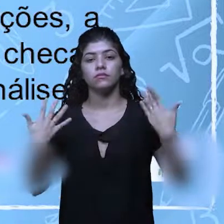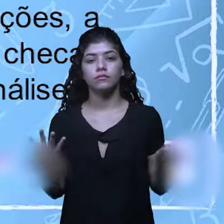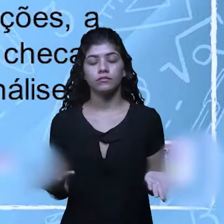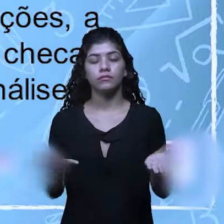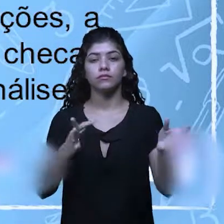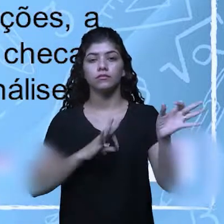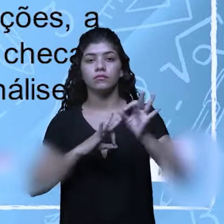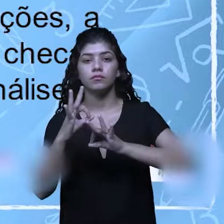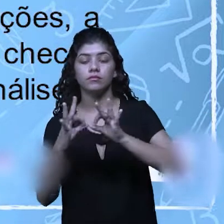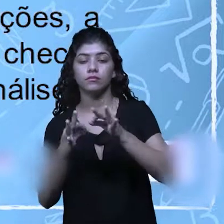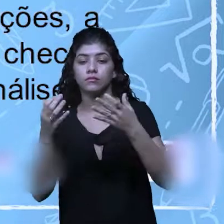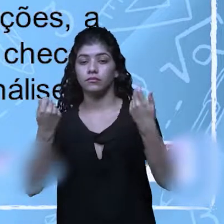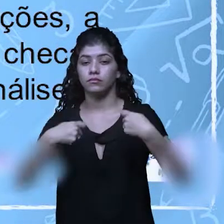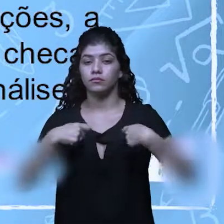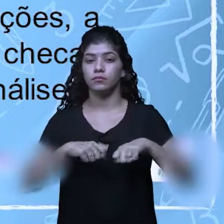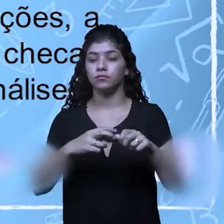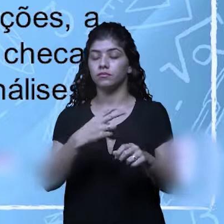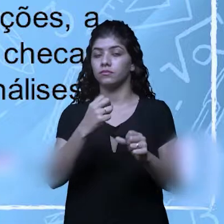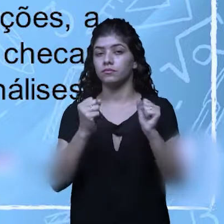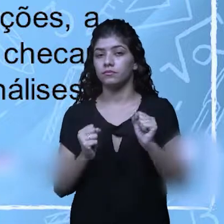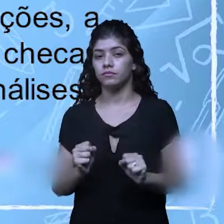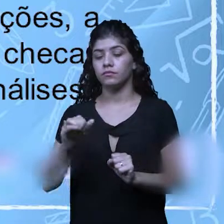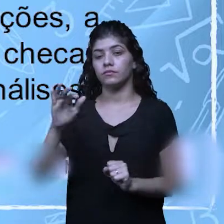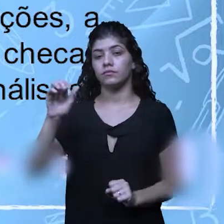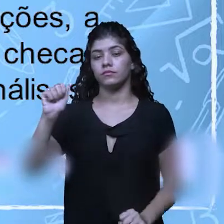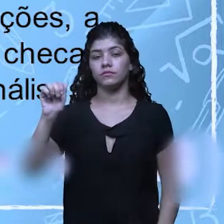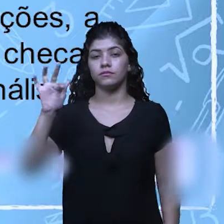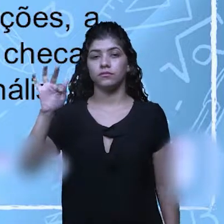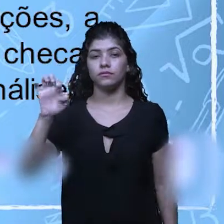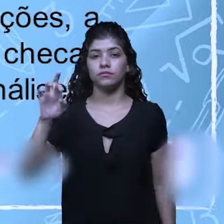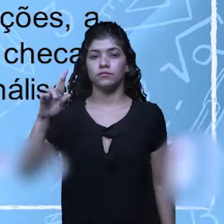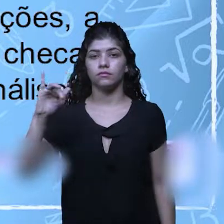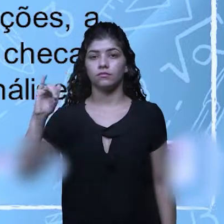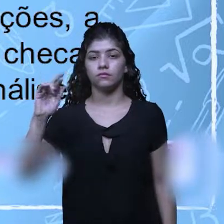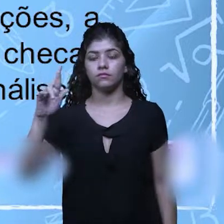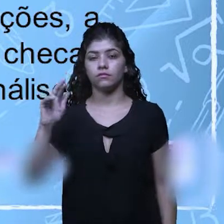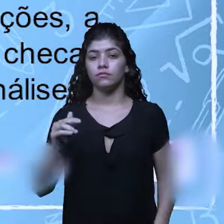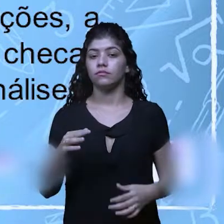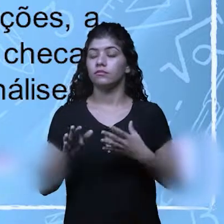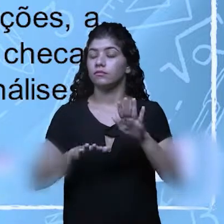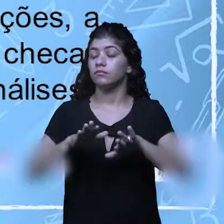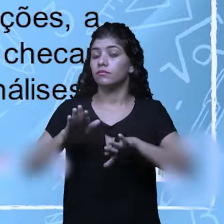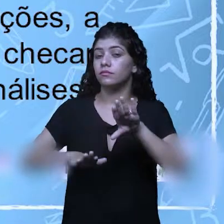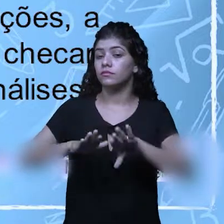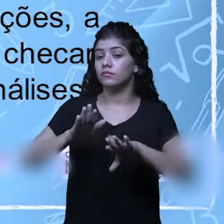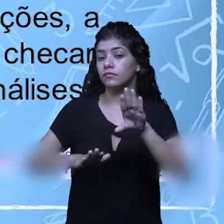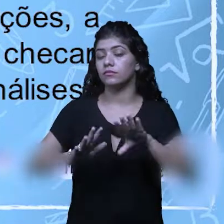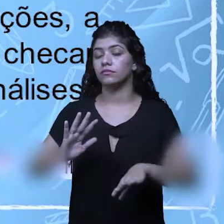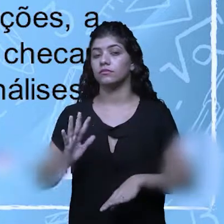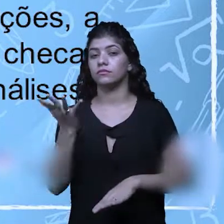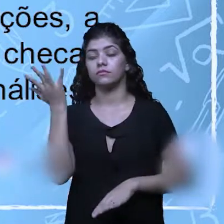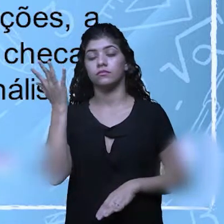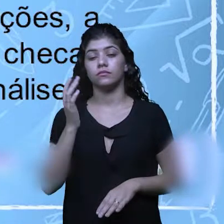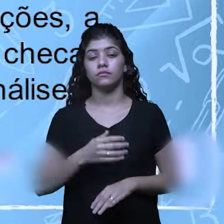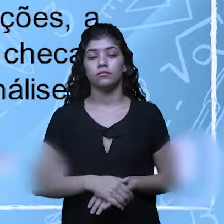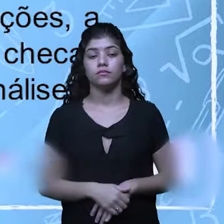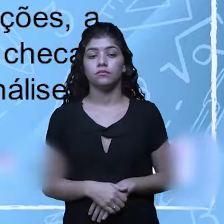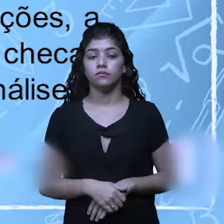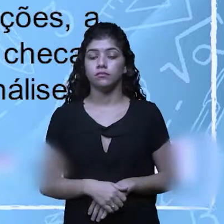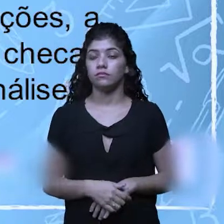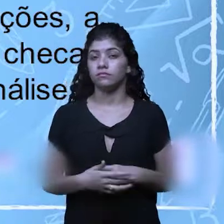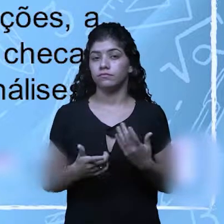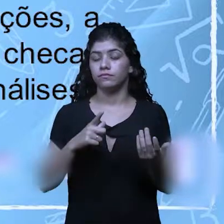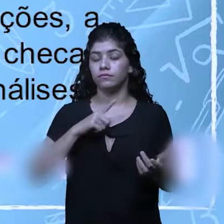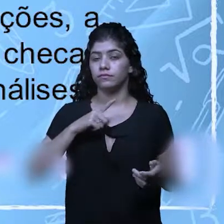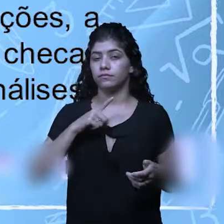feita uma aferição? Ela é solicitada dependendo da variação ou gravidade que